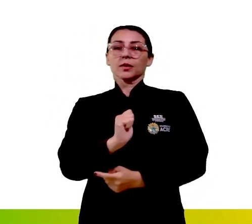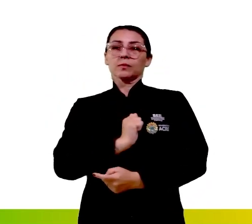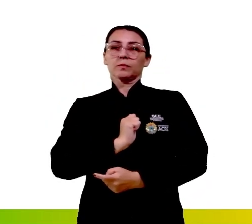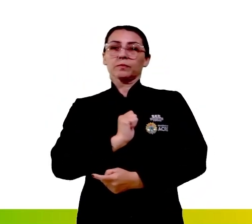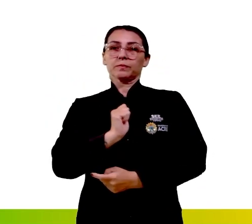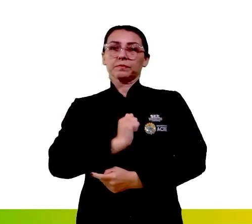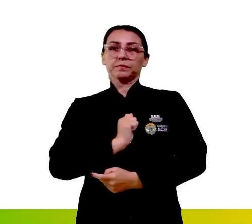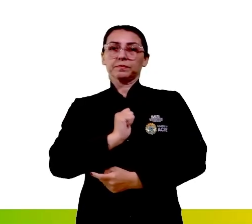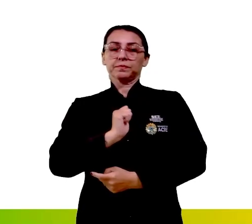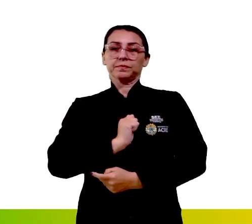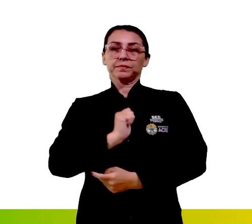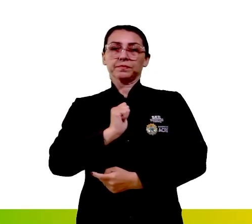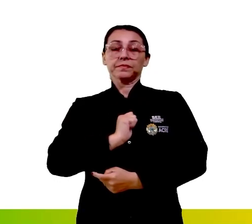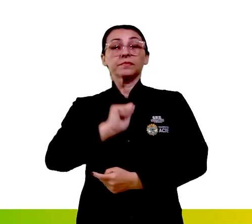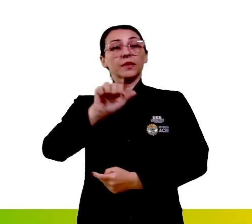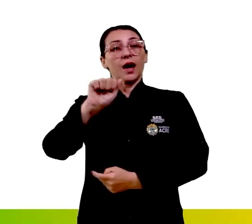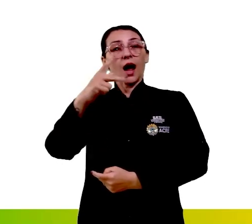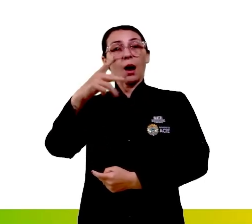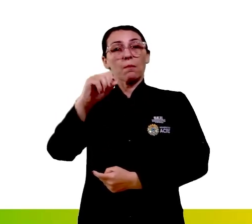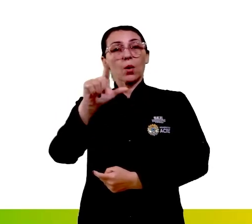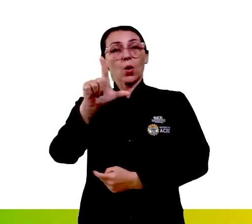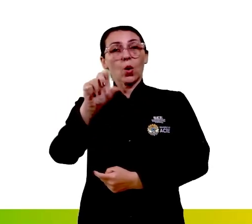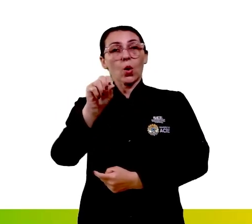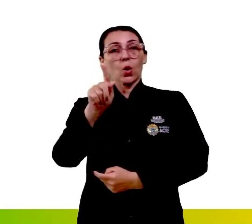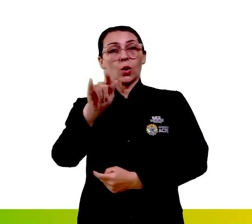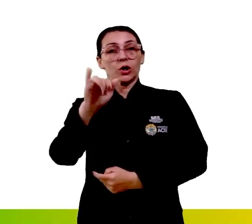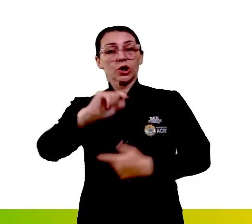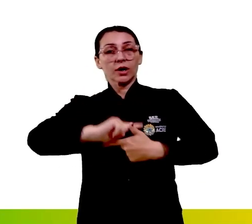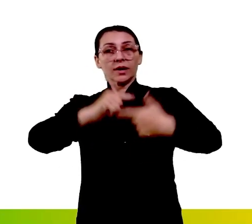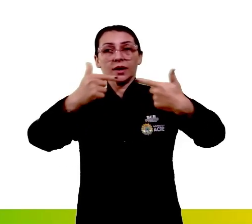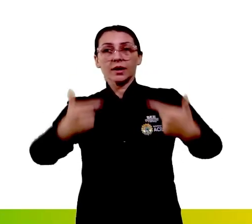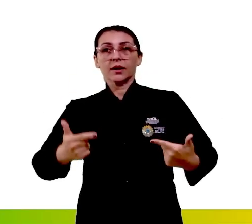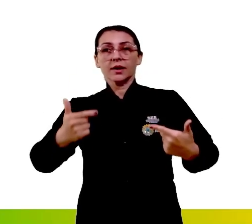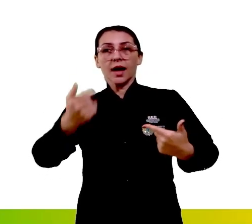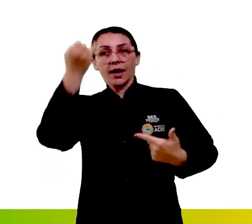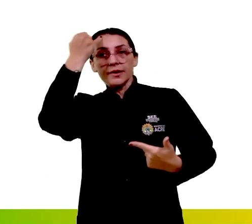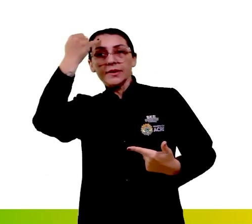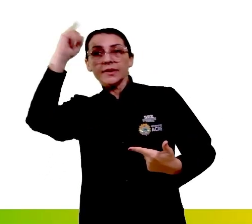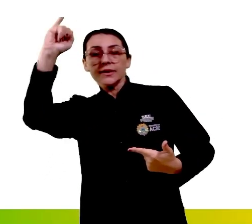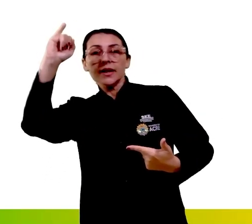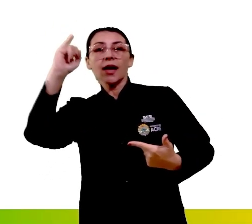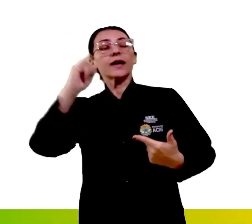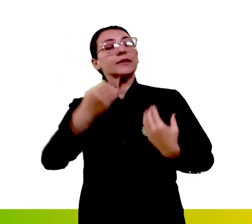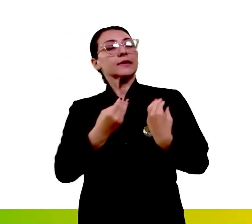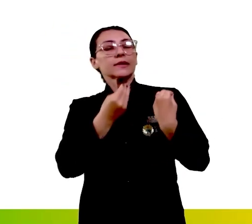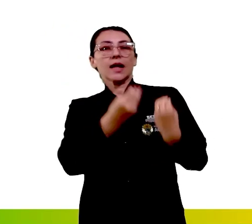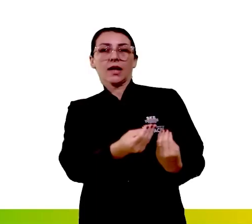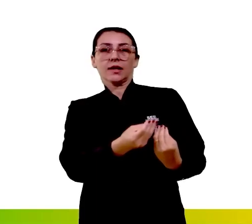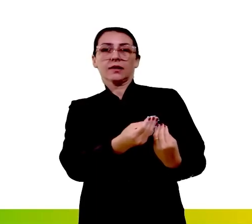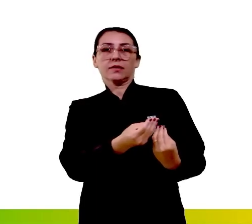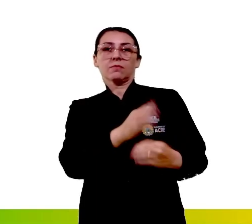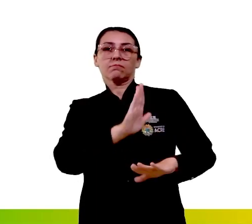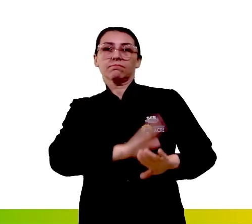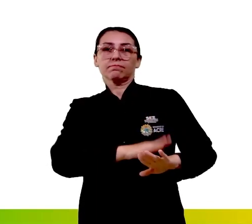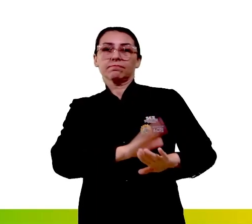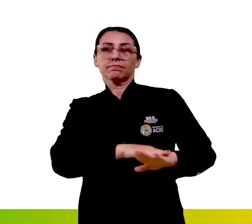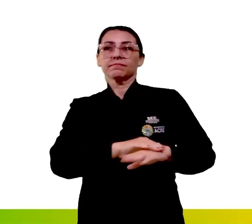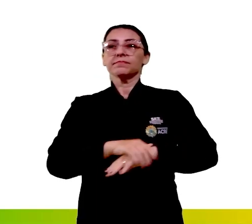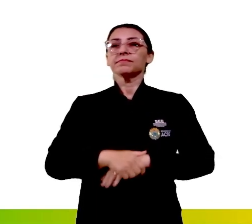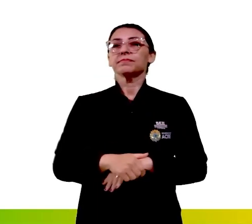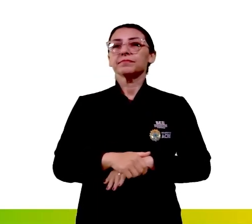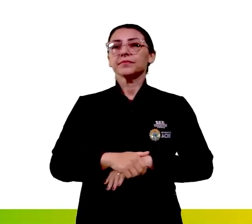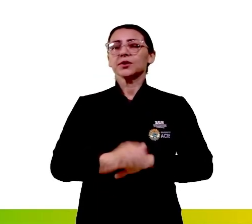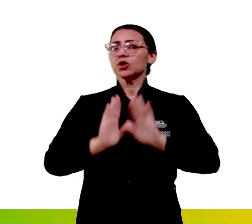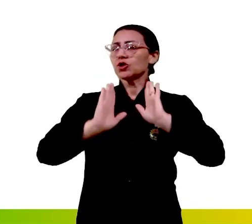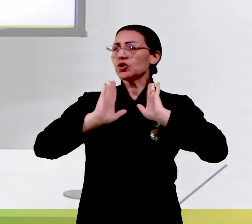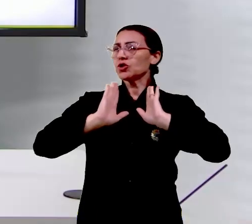Letra E. Apologia à tradição e às ideias estabelecidas. Então, será que